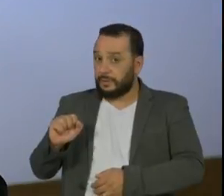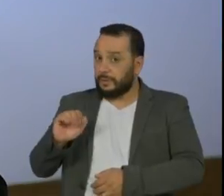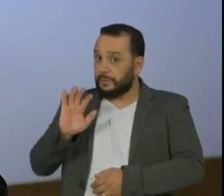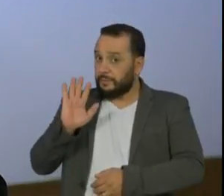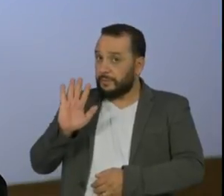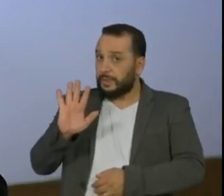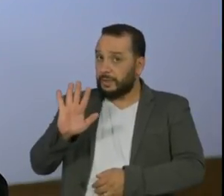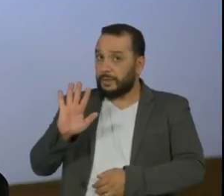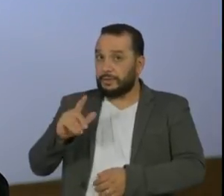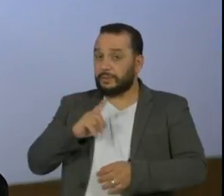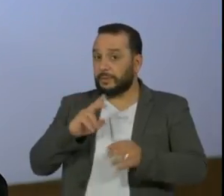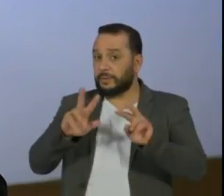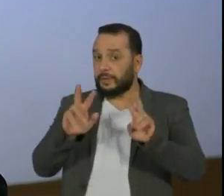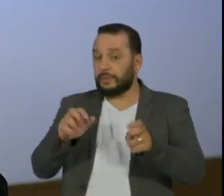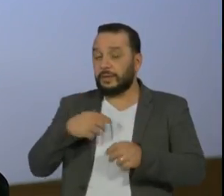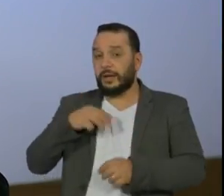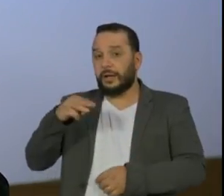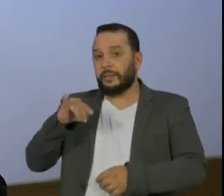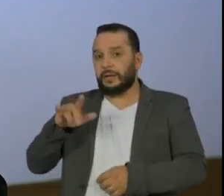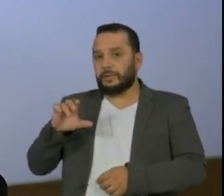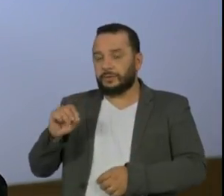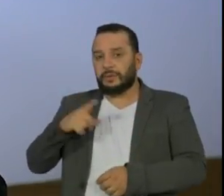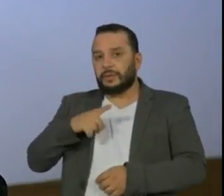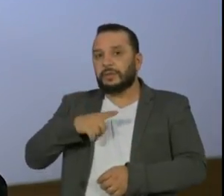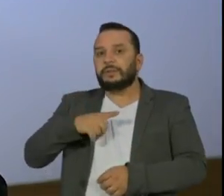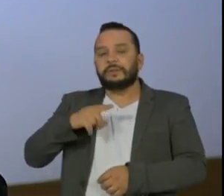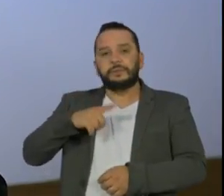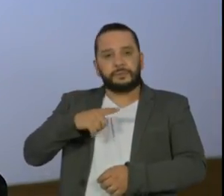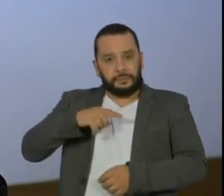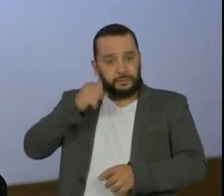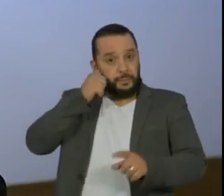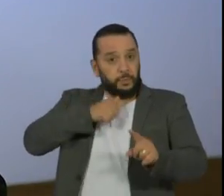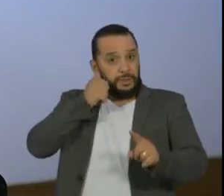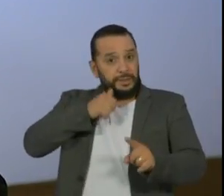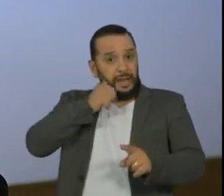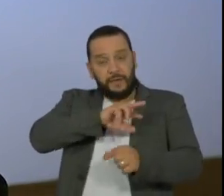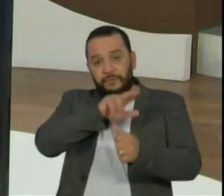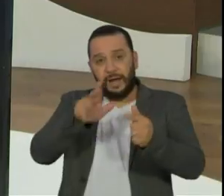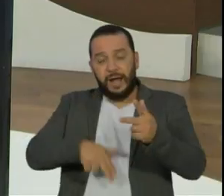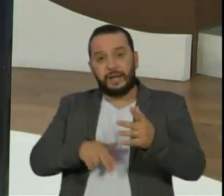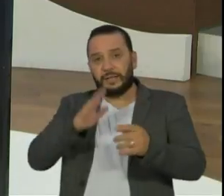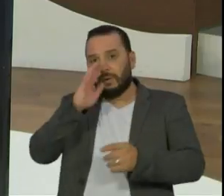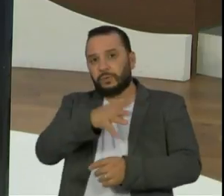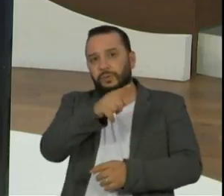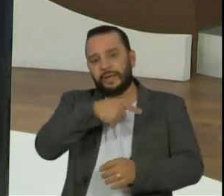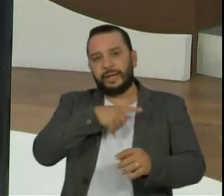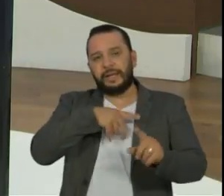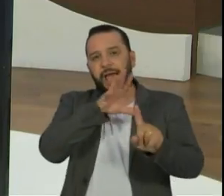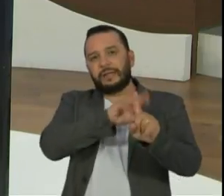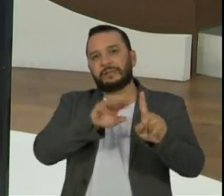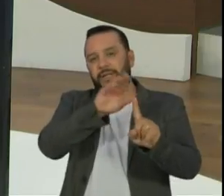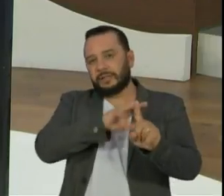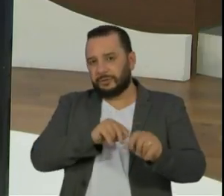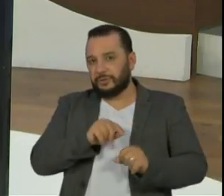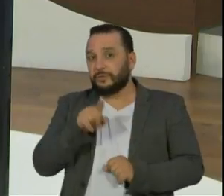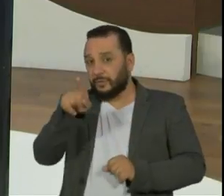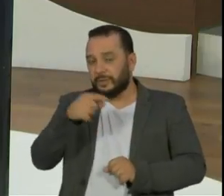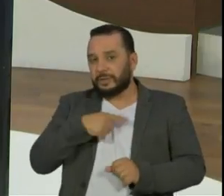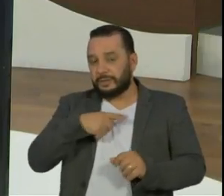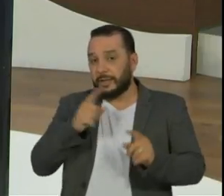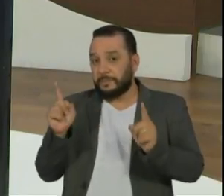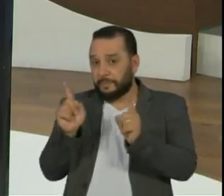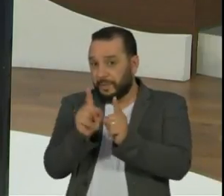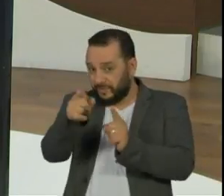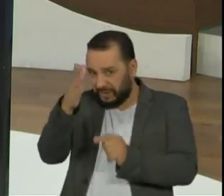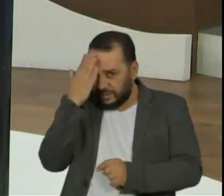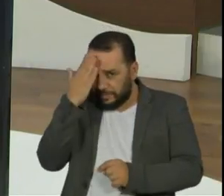muita graça, mas ele foi acusado por várias mulheres que trabalharam com ele de assédio. Um, você que era tão próximo, sabia? E dois,